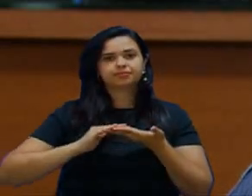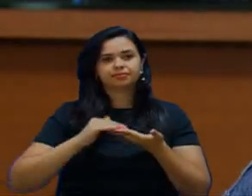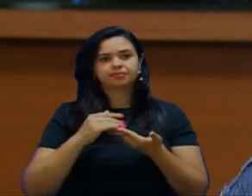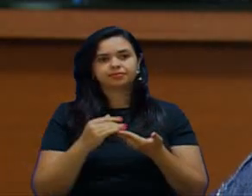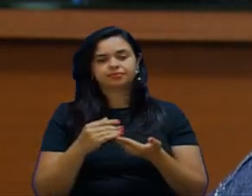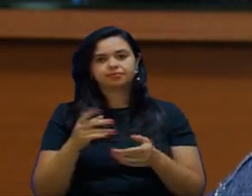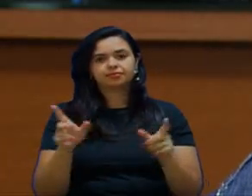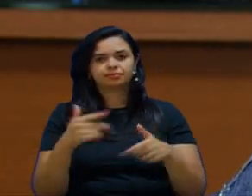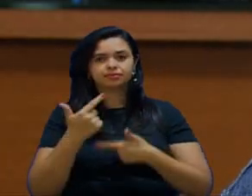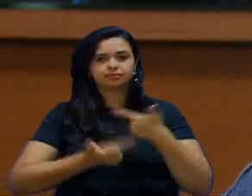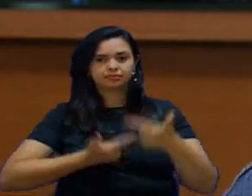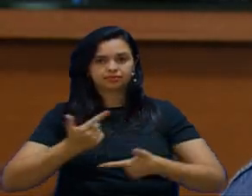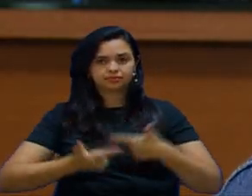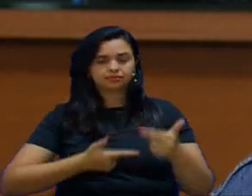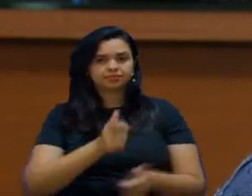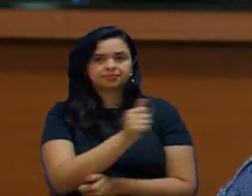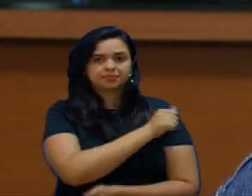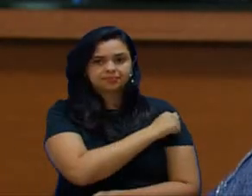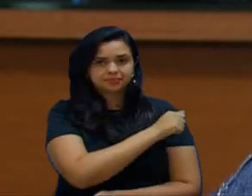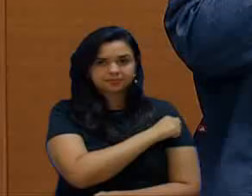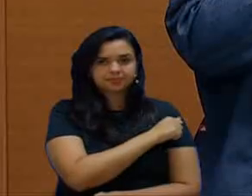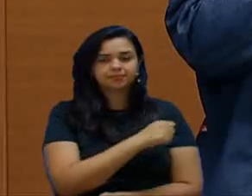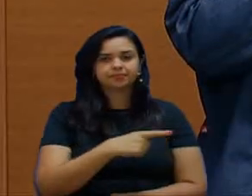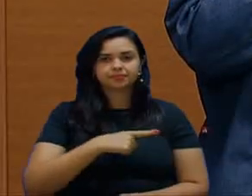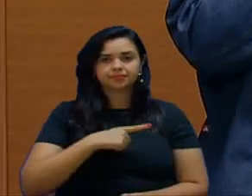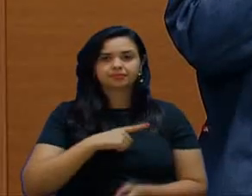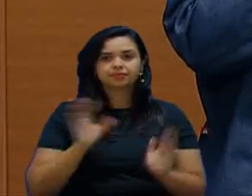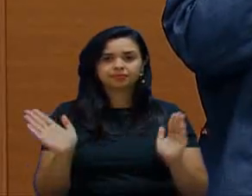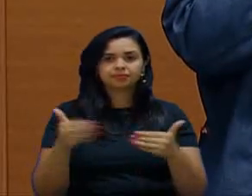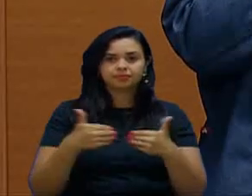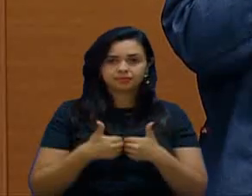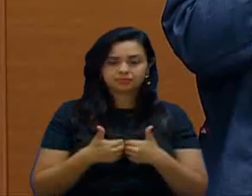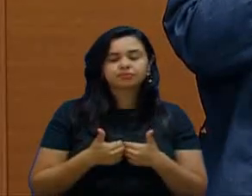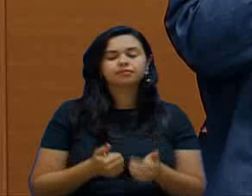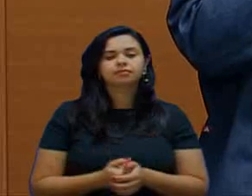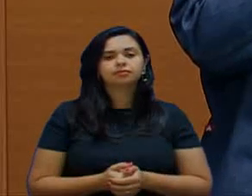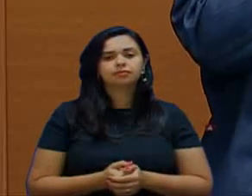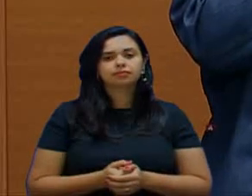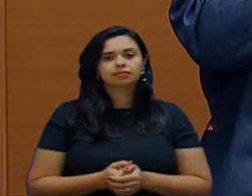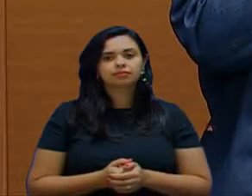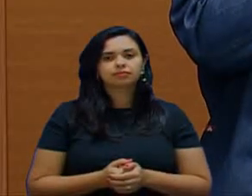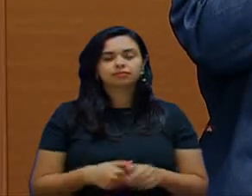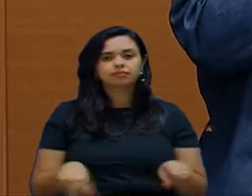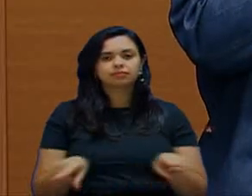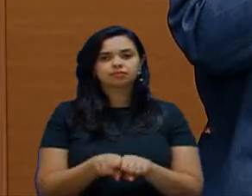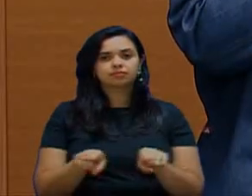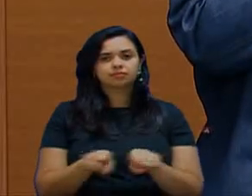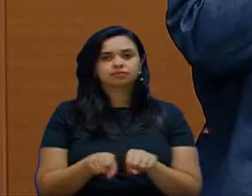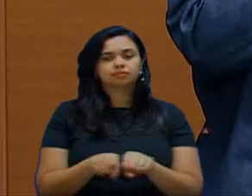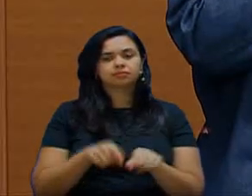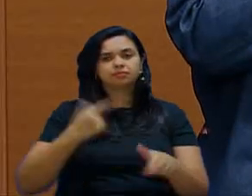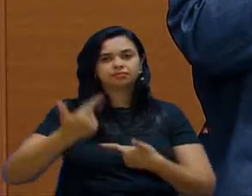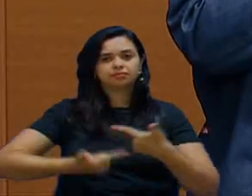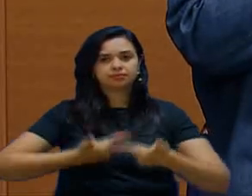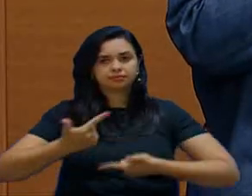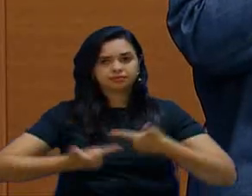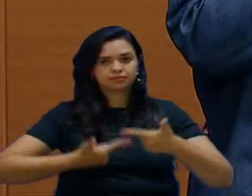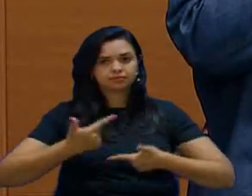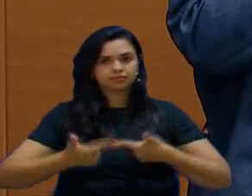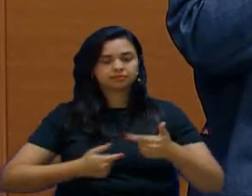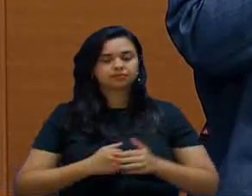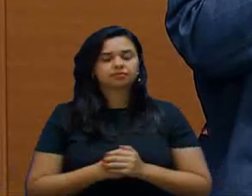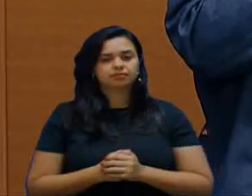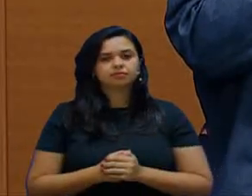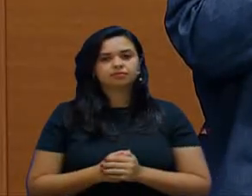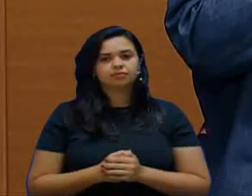ao trabalho com os alunos que possuem o TEA, que é o transtorno do espectro autista. E o nosso trabalho realmente,